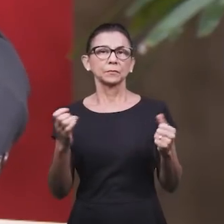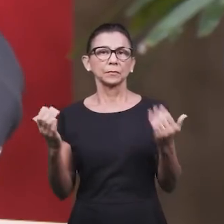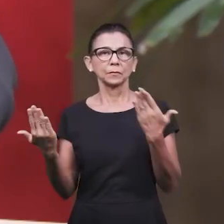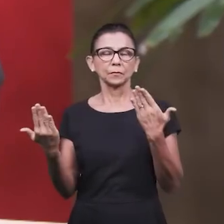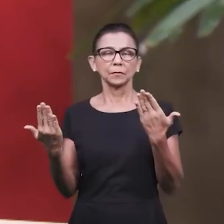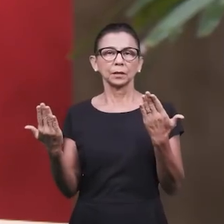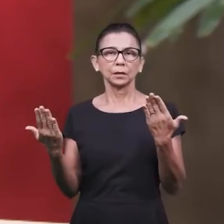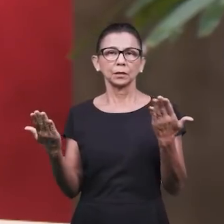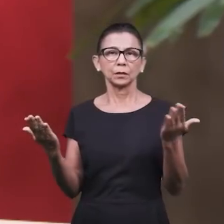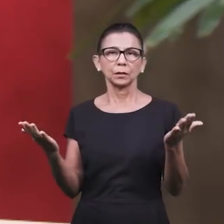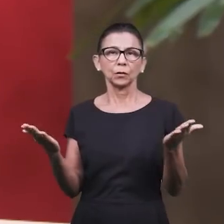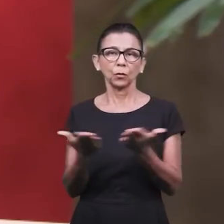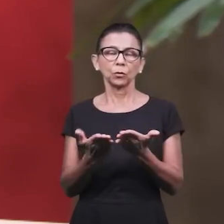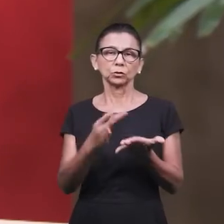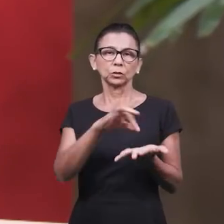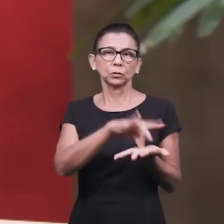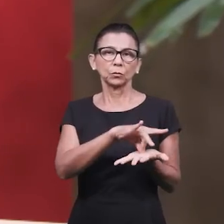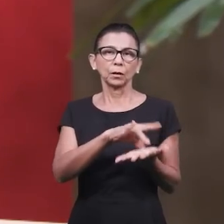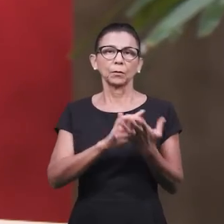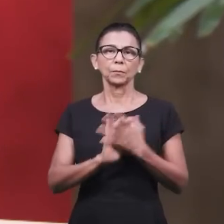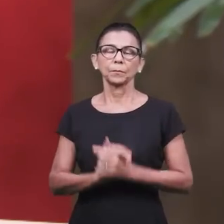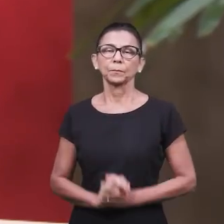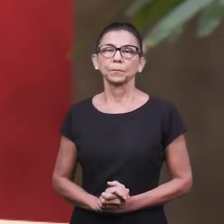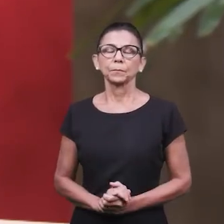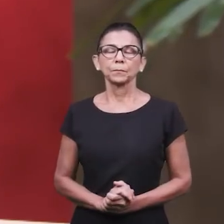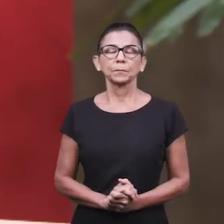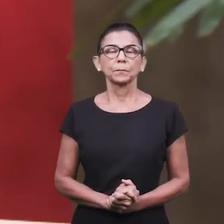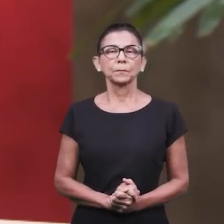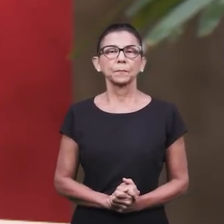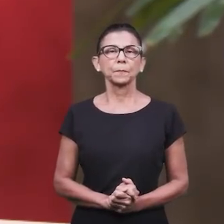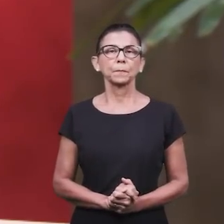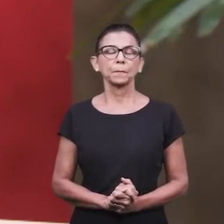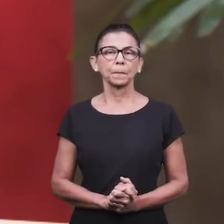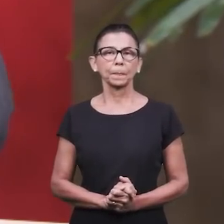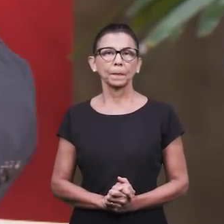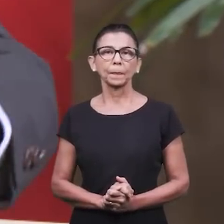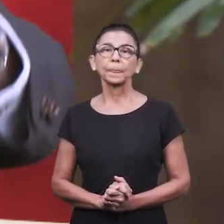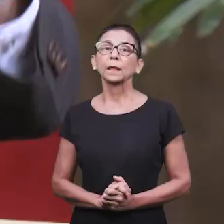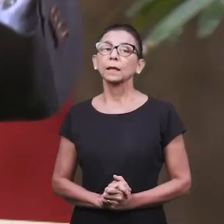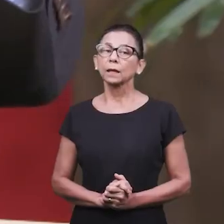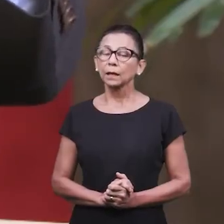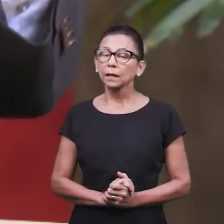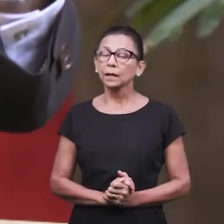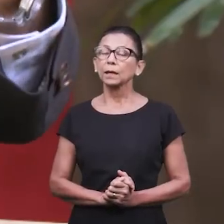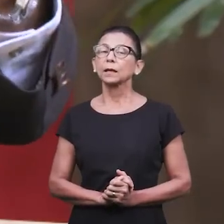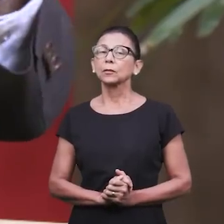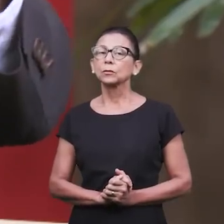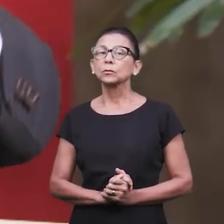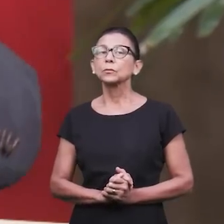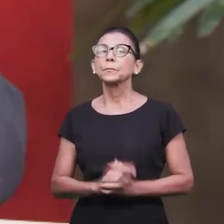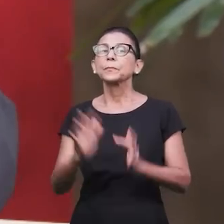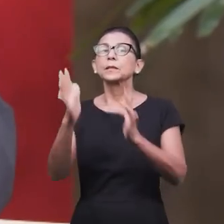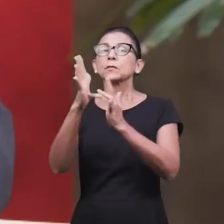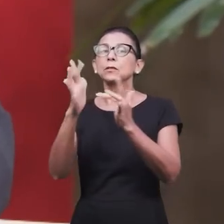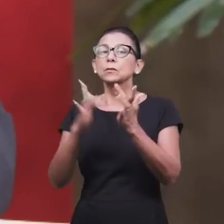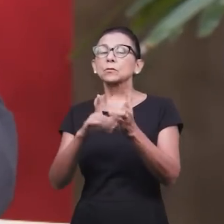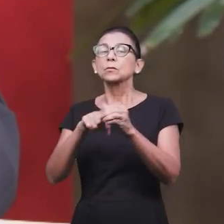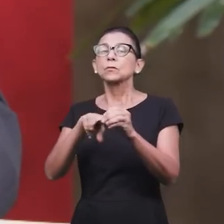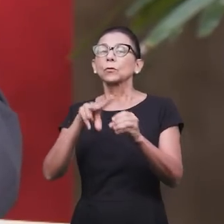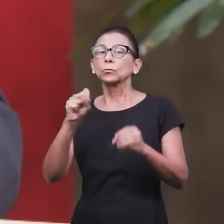A fé ali, essa fé descrita aí. Entendeu? Quando o Filho do Homem tiver que